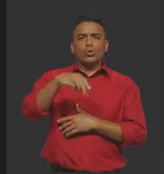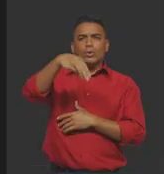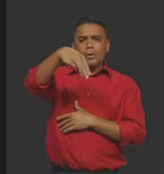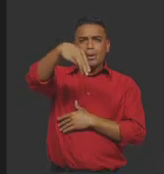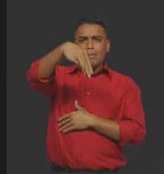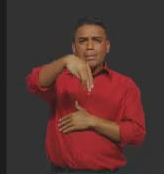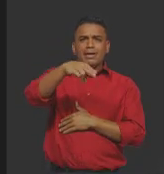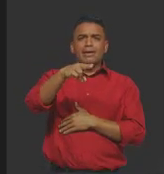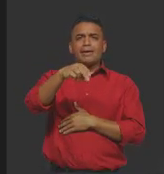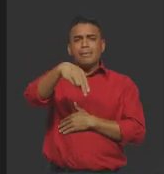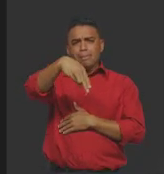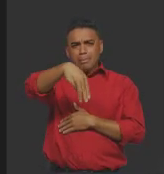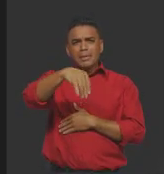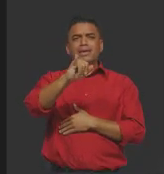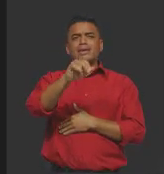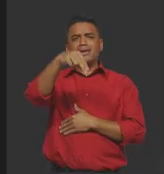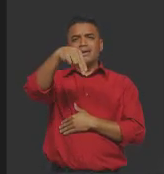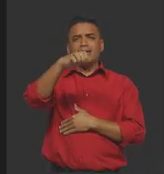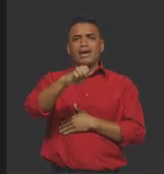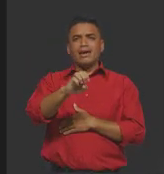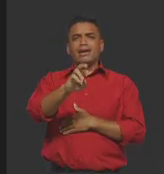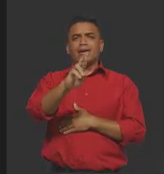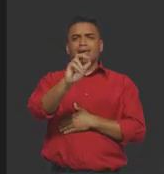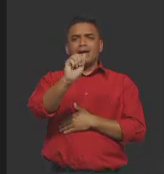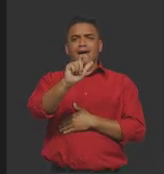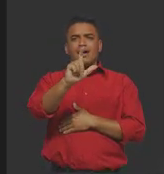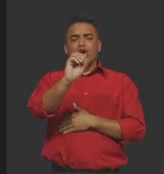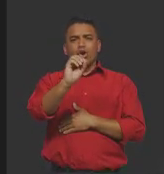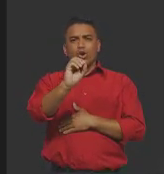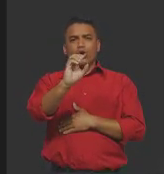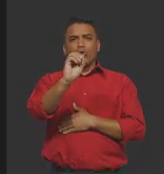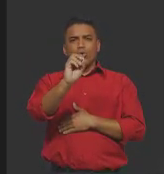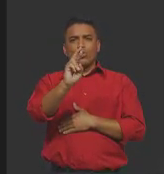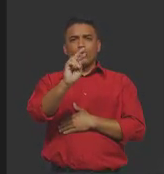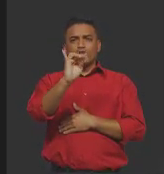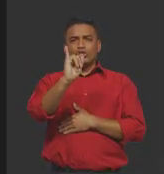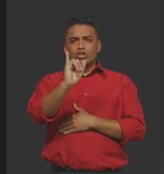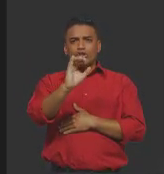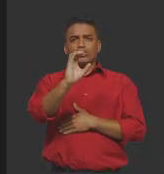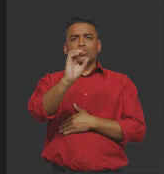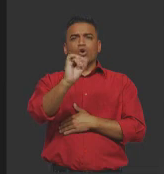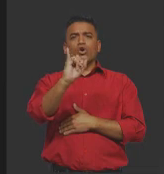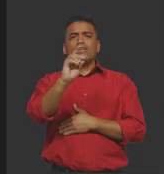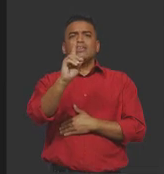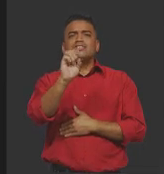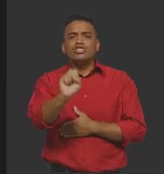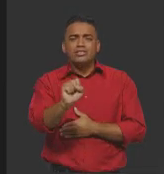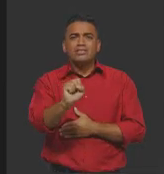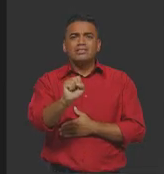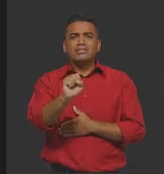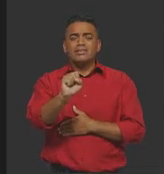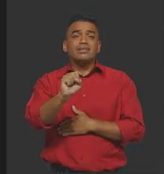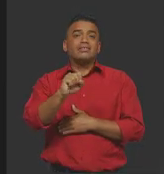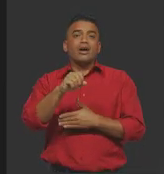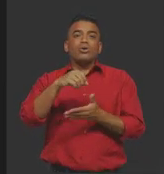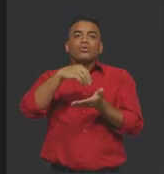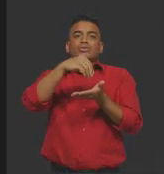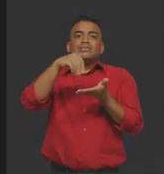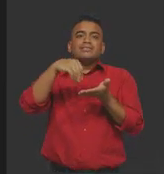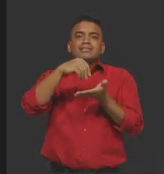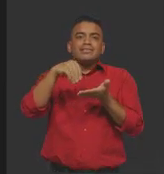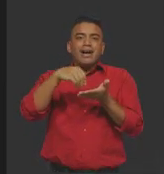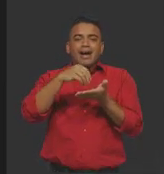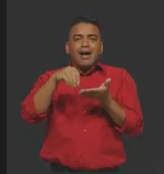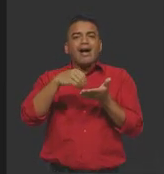mineralocorticoides. Produzido no córtex da suprarrenal, atua na reabsorção de sódio e excreção